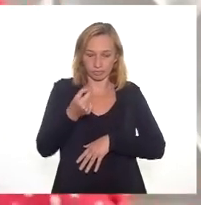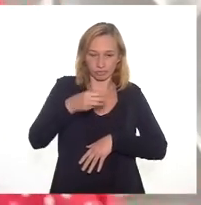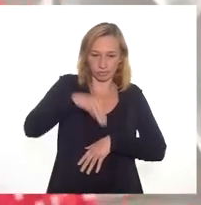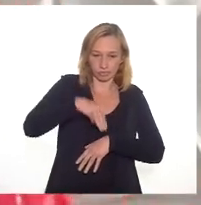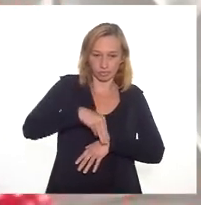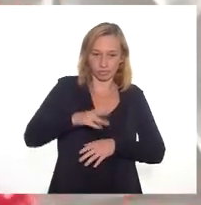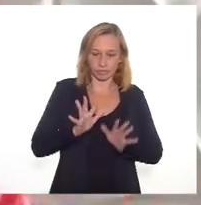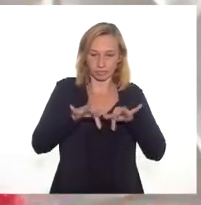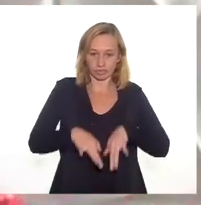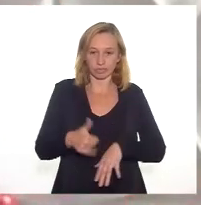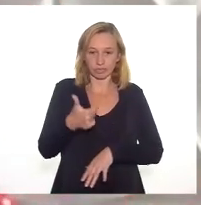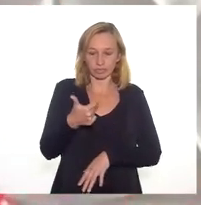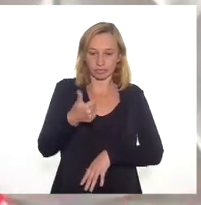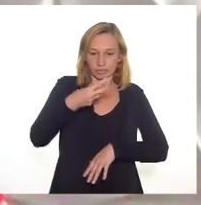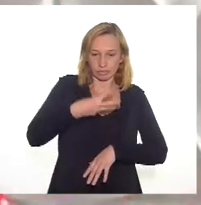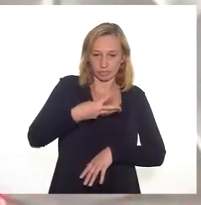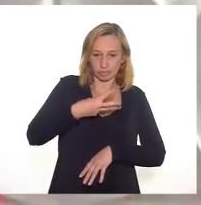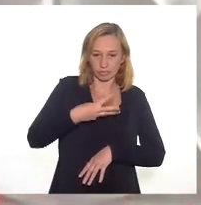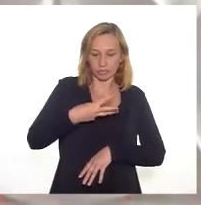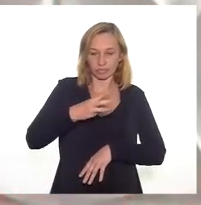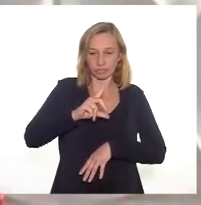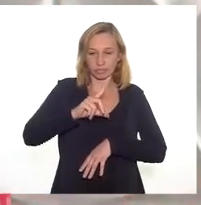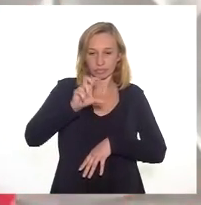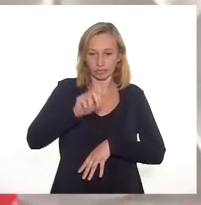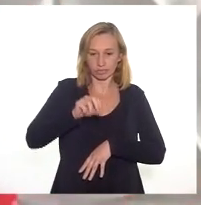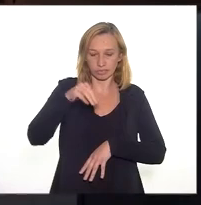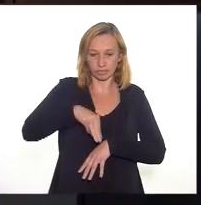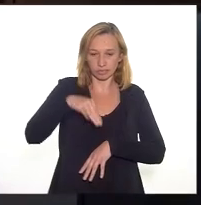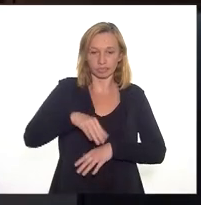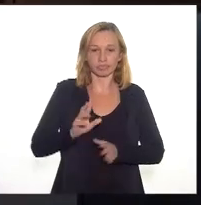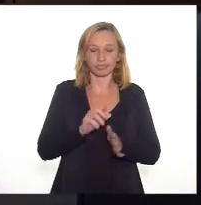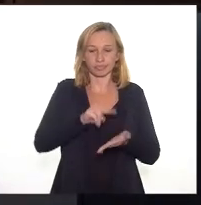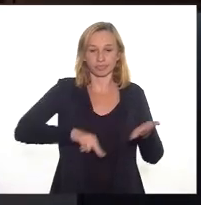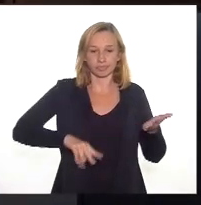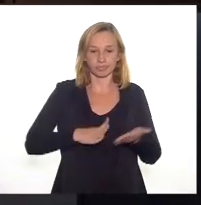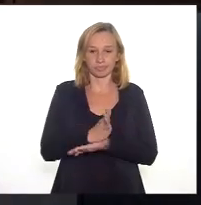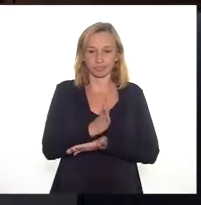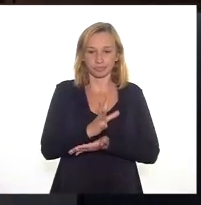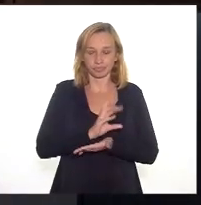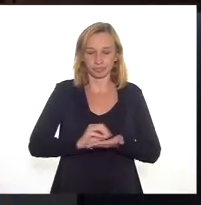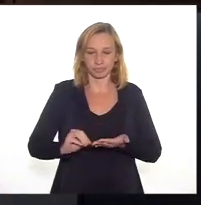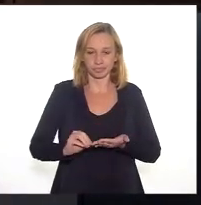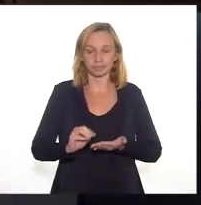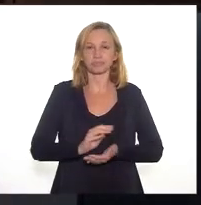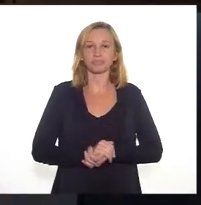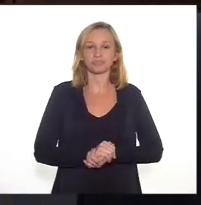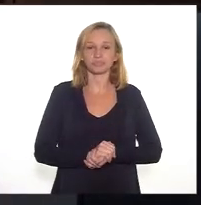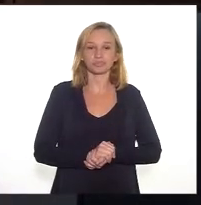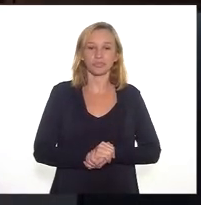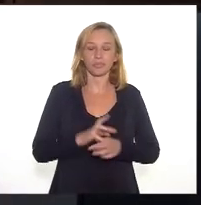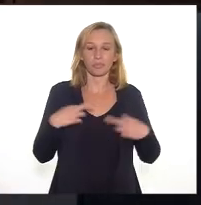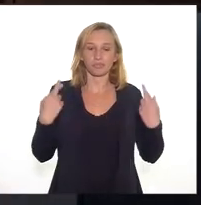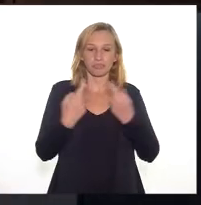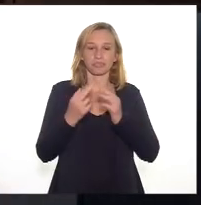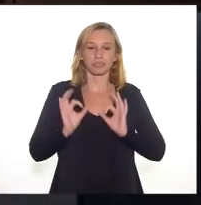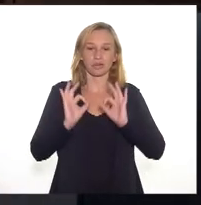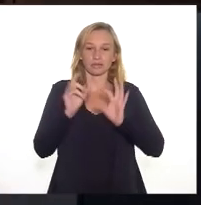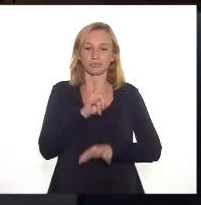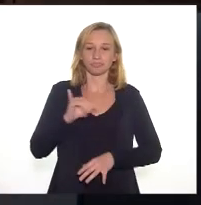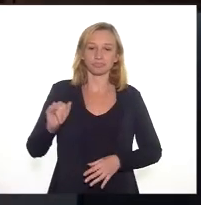minutos, encerrou-se às 13 horas e 50 minutos. Lida e aprovada a ata, passa-se à sessão ordinária do